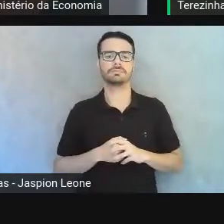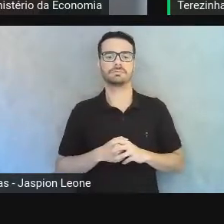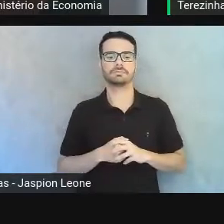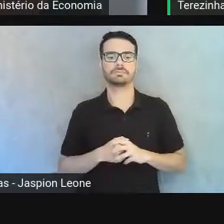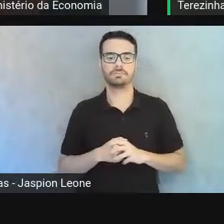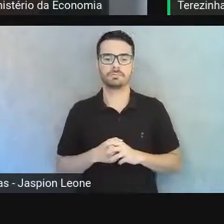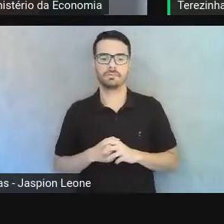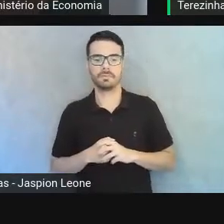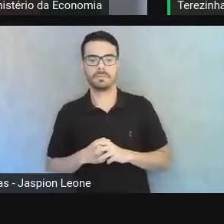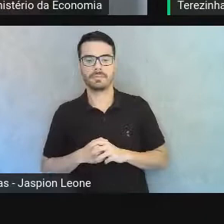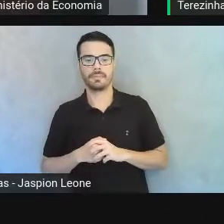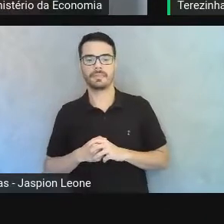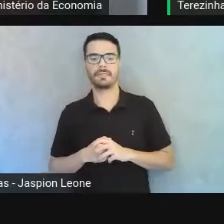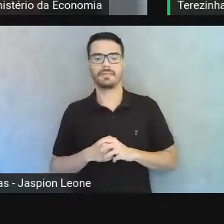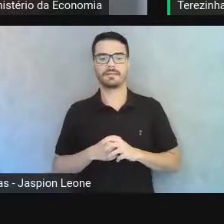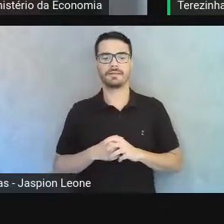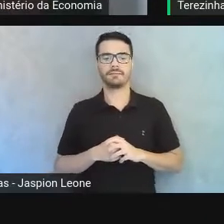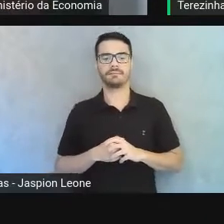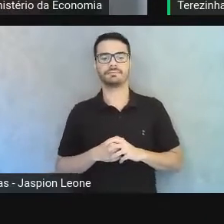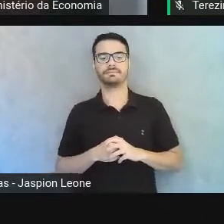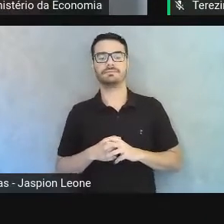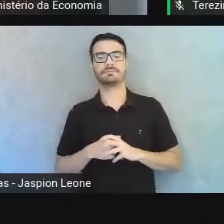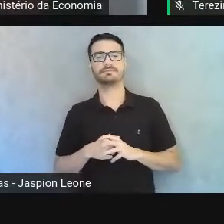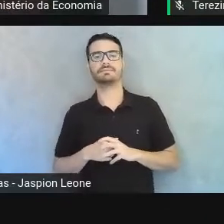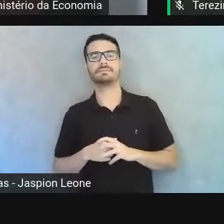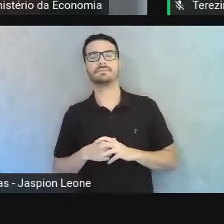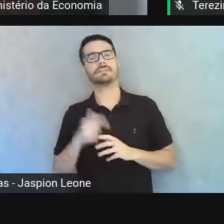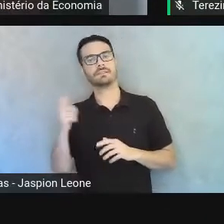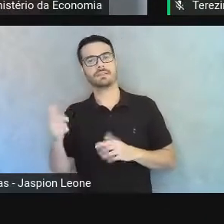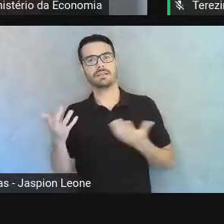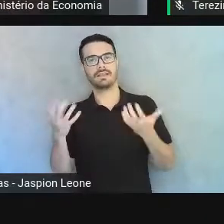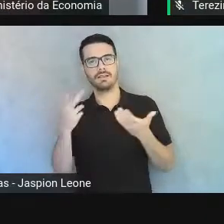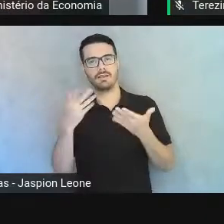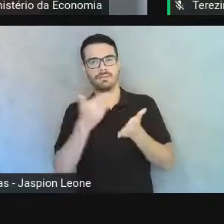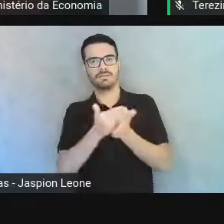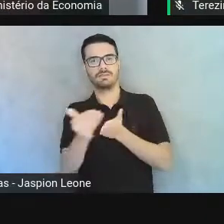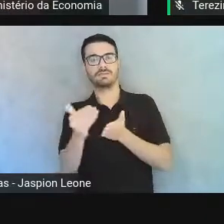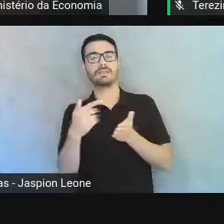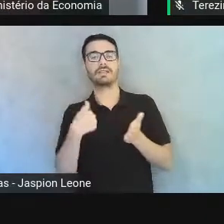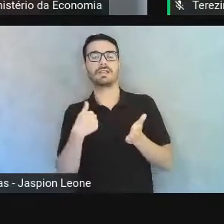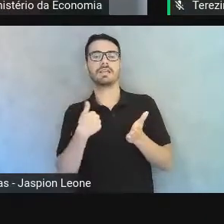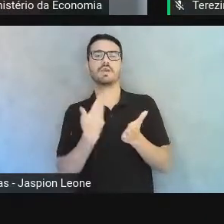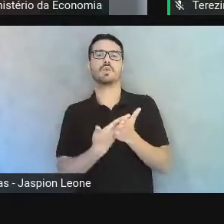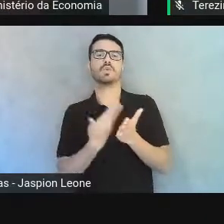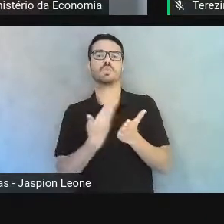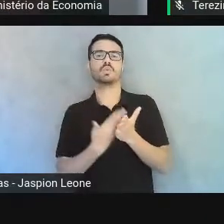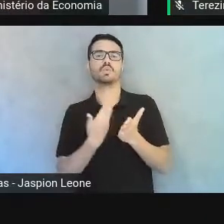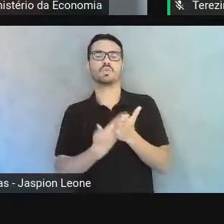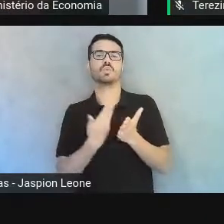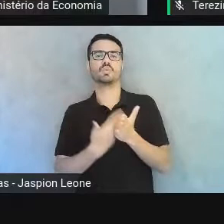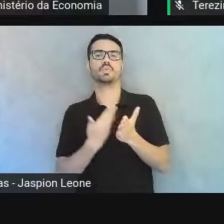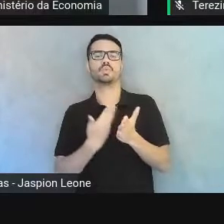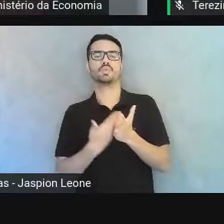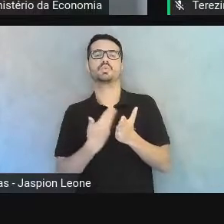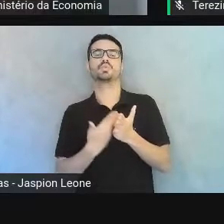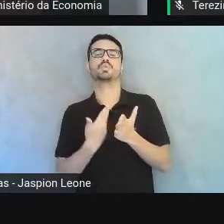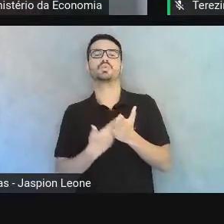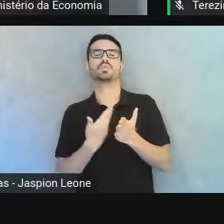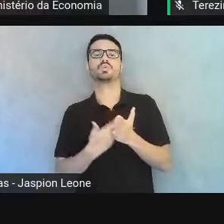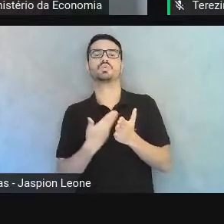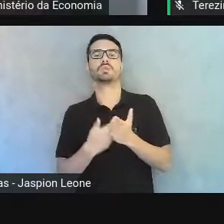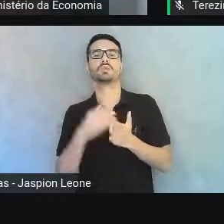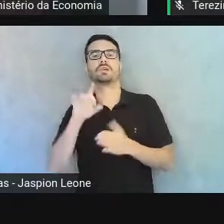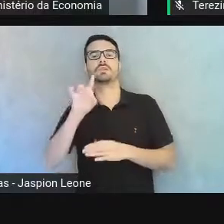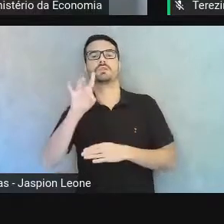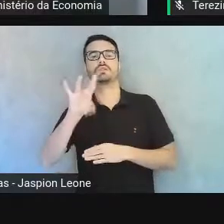Oi. Sim, eu estudei somente os